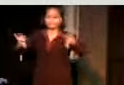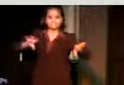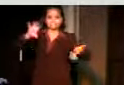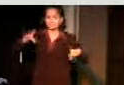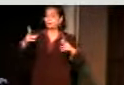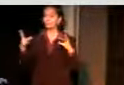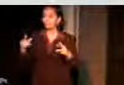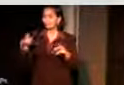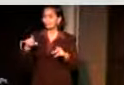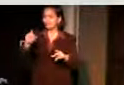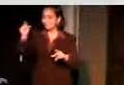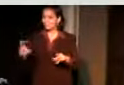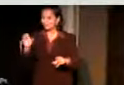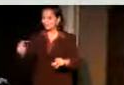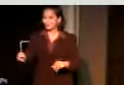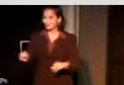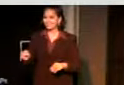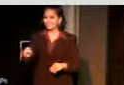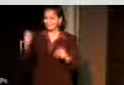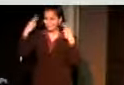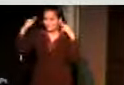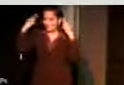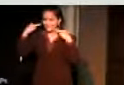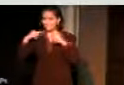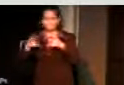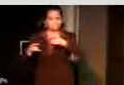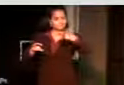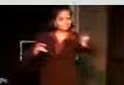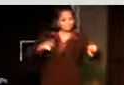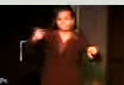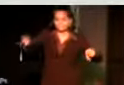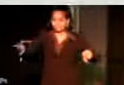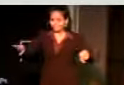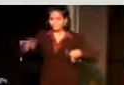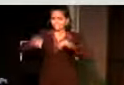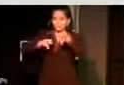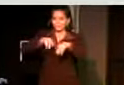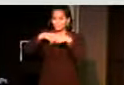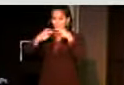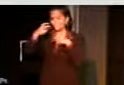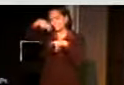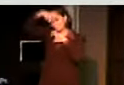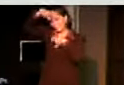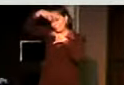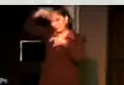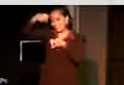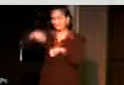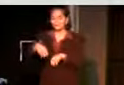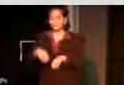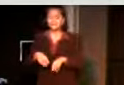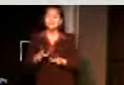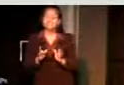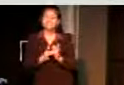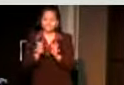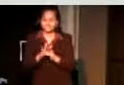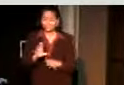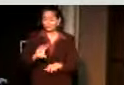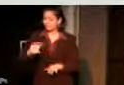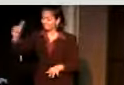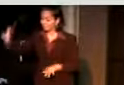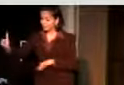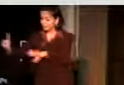do pastor que separa as ovelhas dos cabritos então o rei dirá aos que estiverem à sua